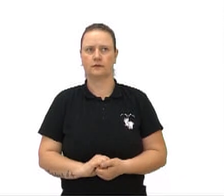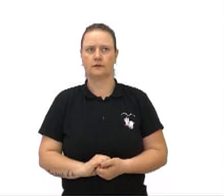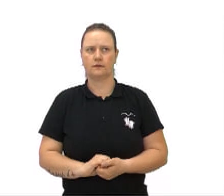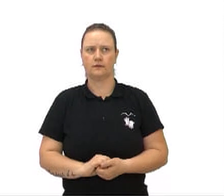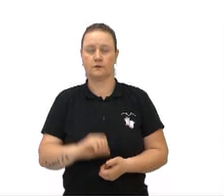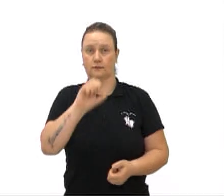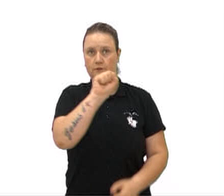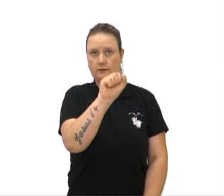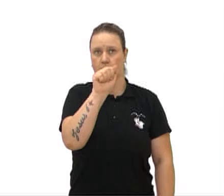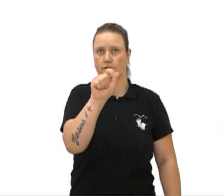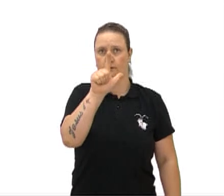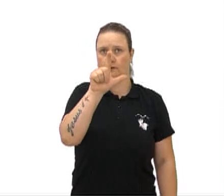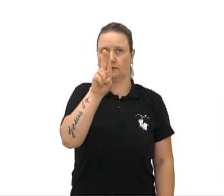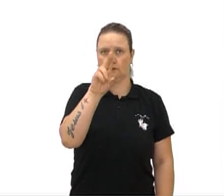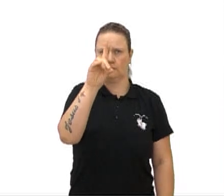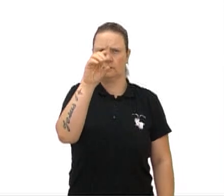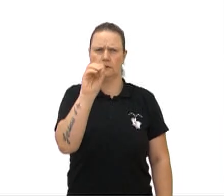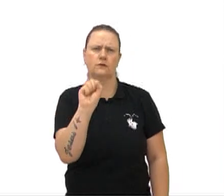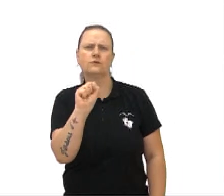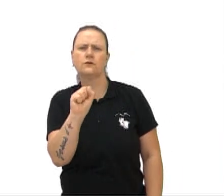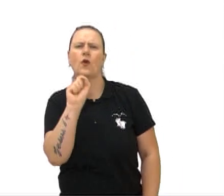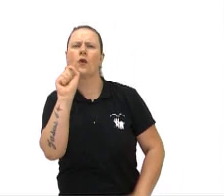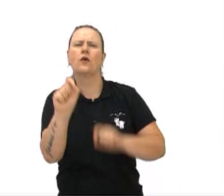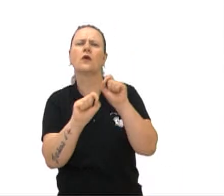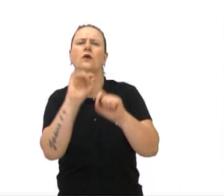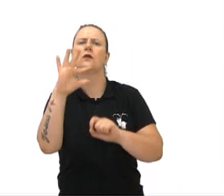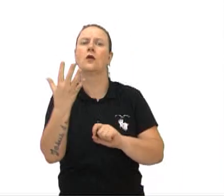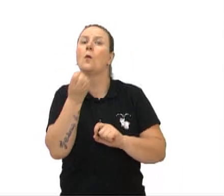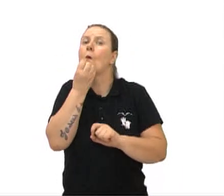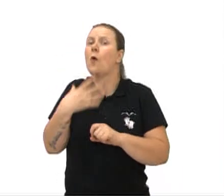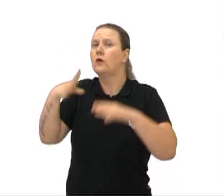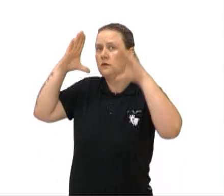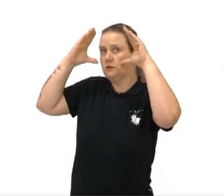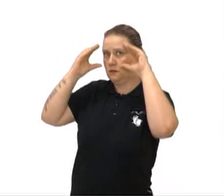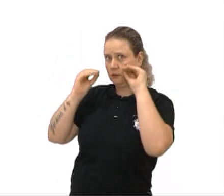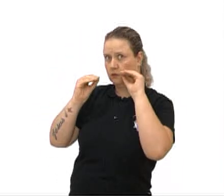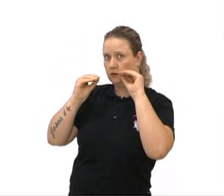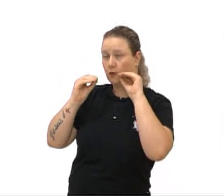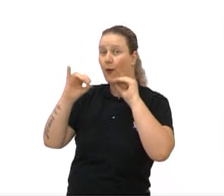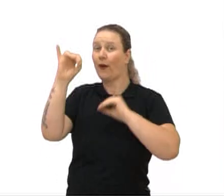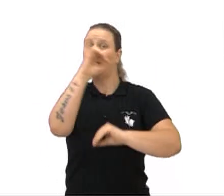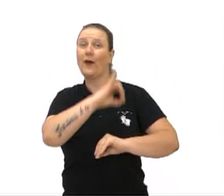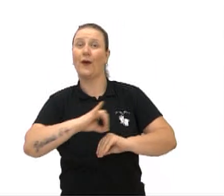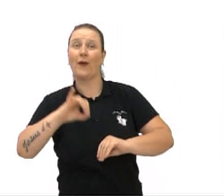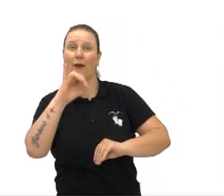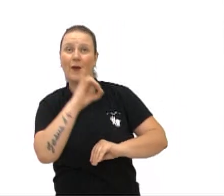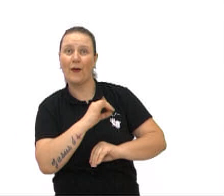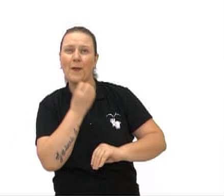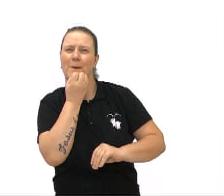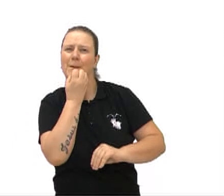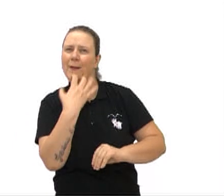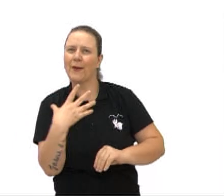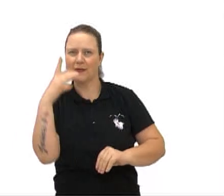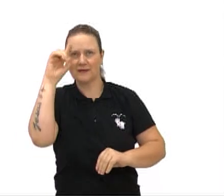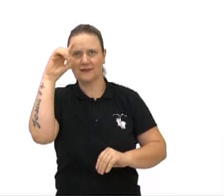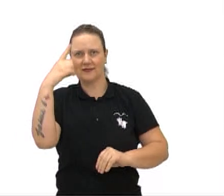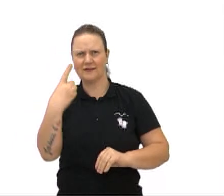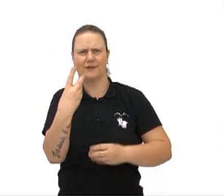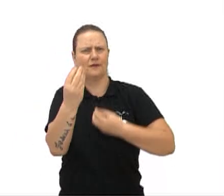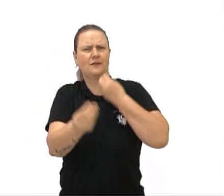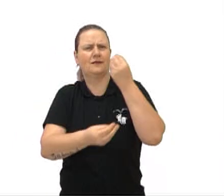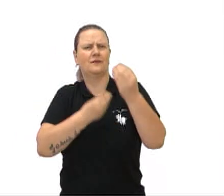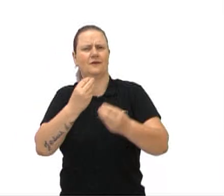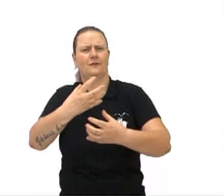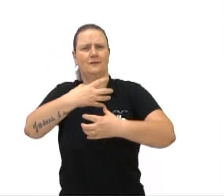Saludos. Que hay? Buenas noches. Hola. Buenos días. Como